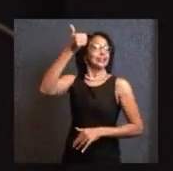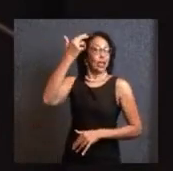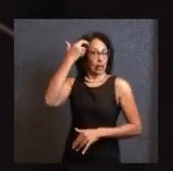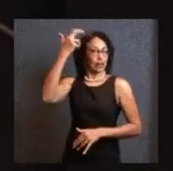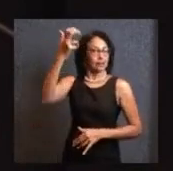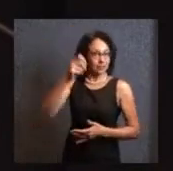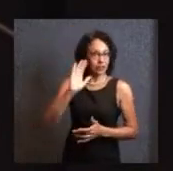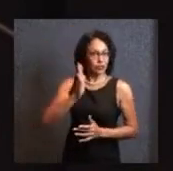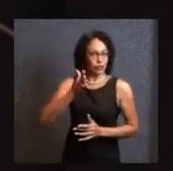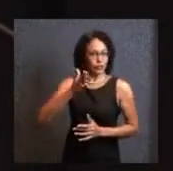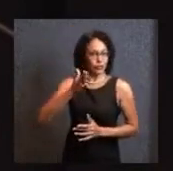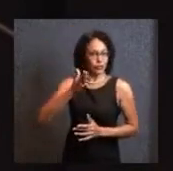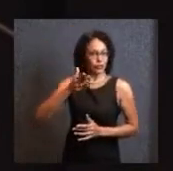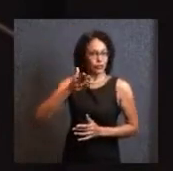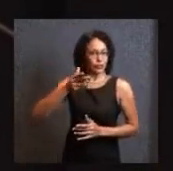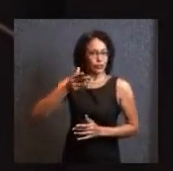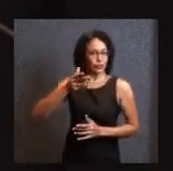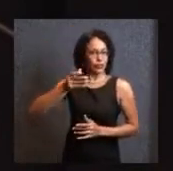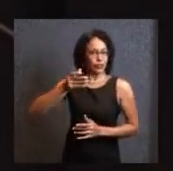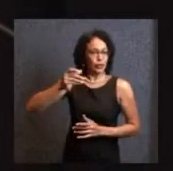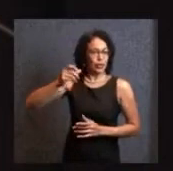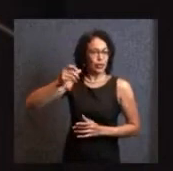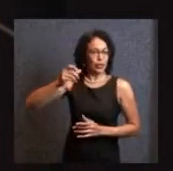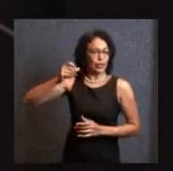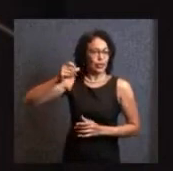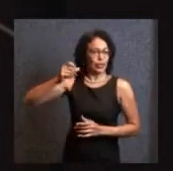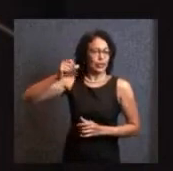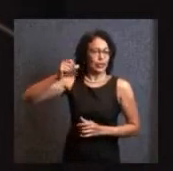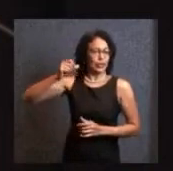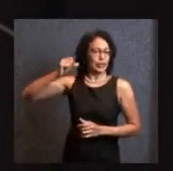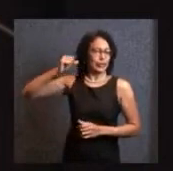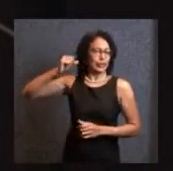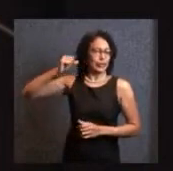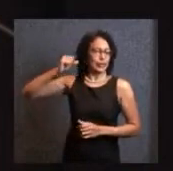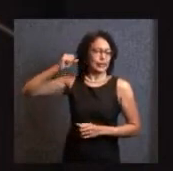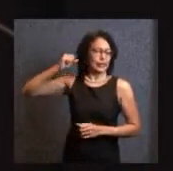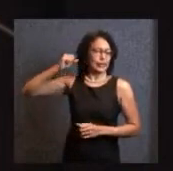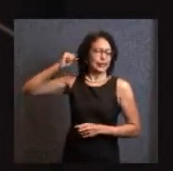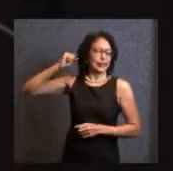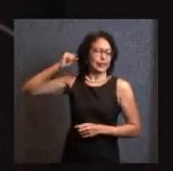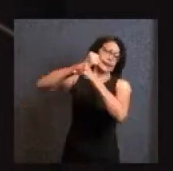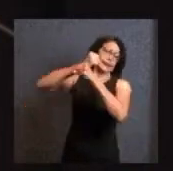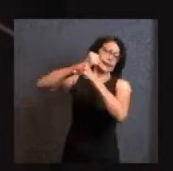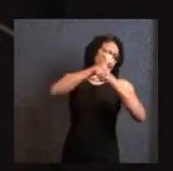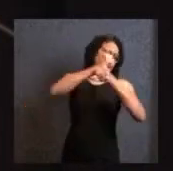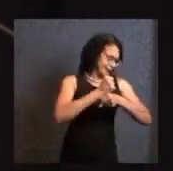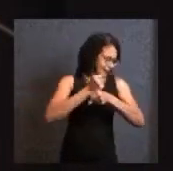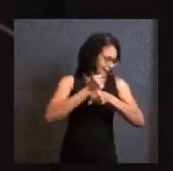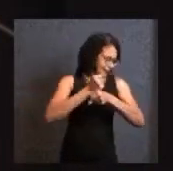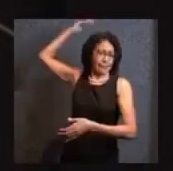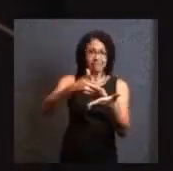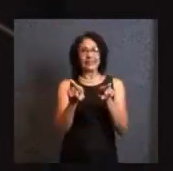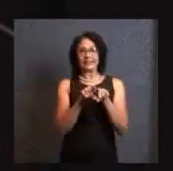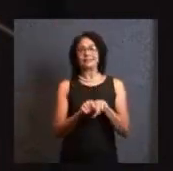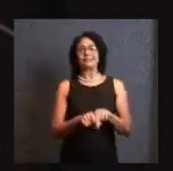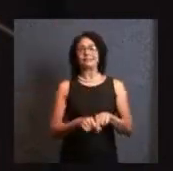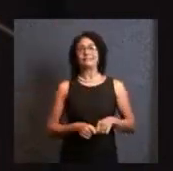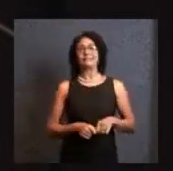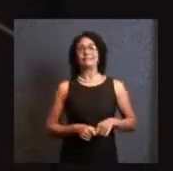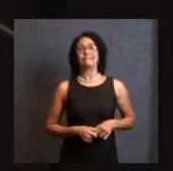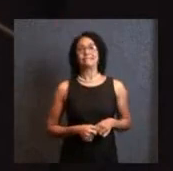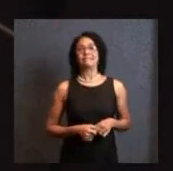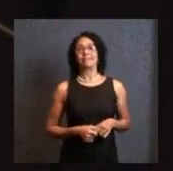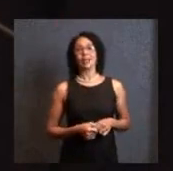acumulamos ao longo de um tempo de trabalho com educação, e também trazer para compartilhar